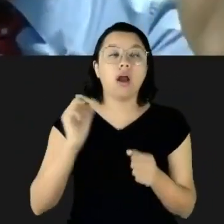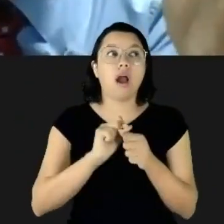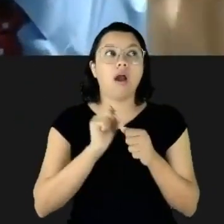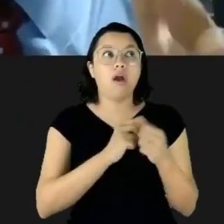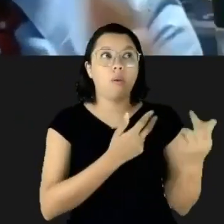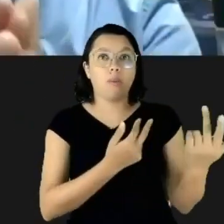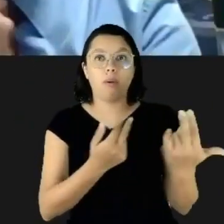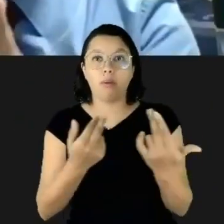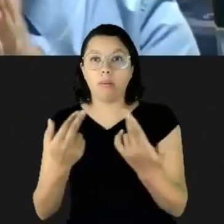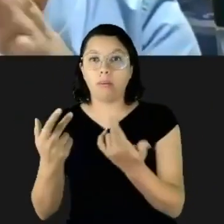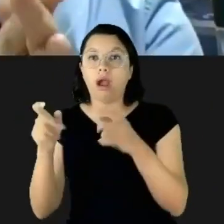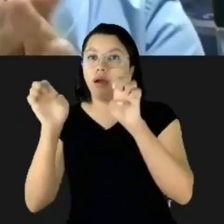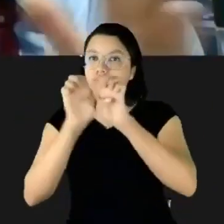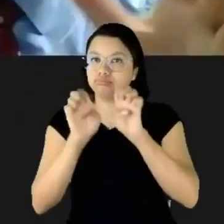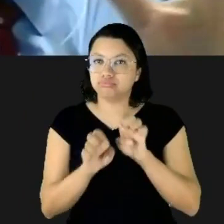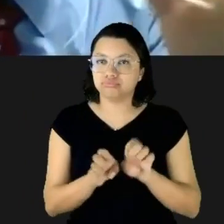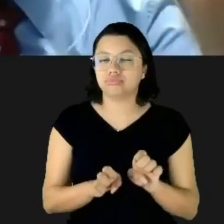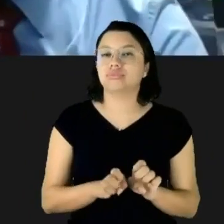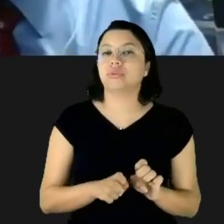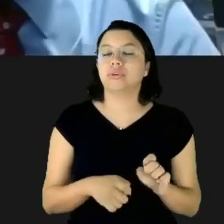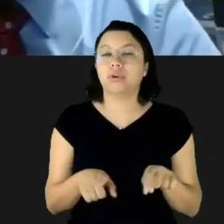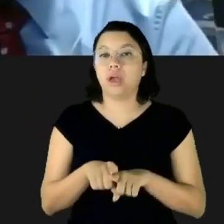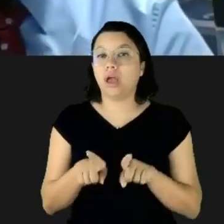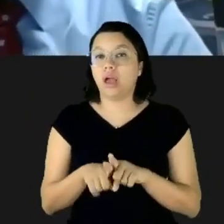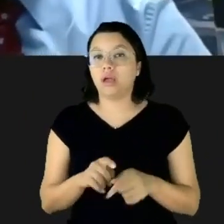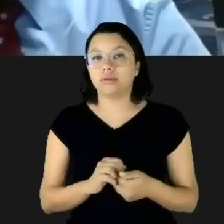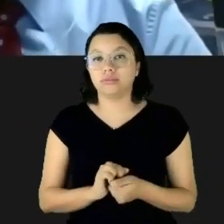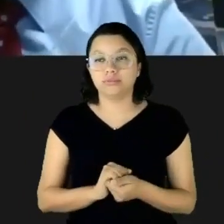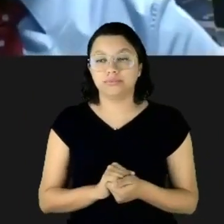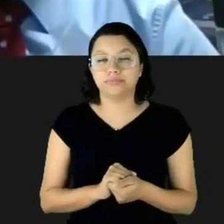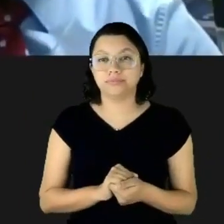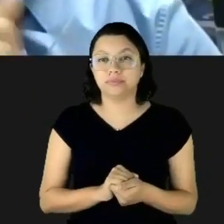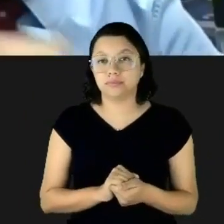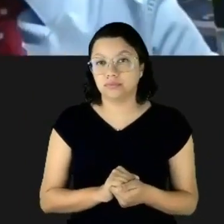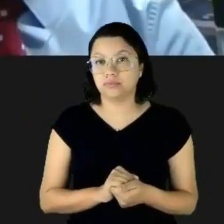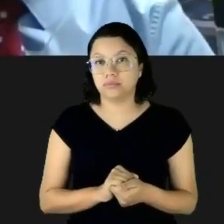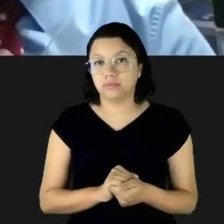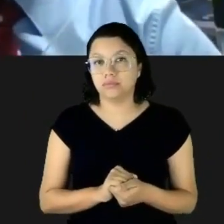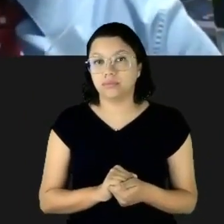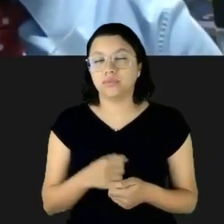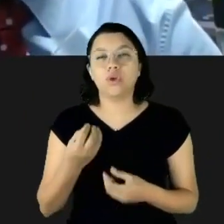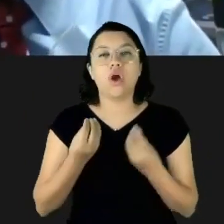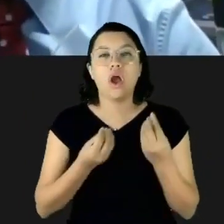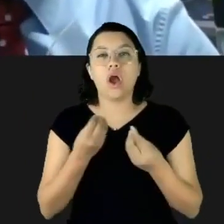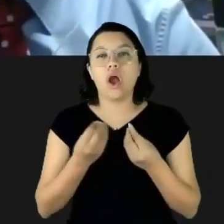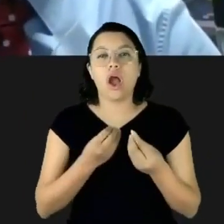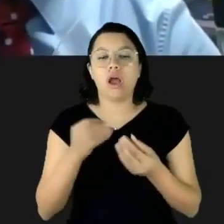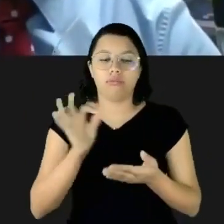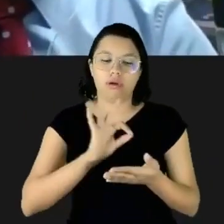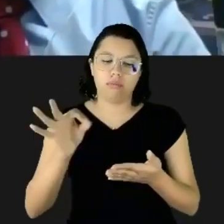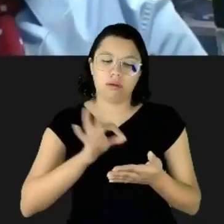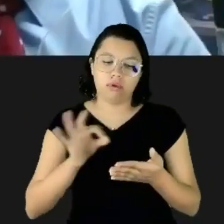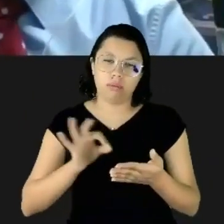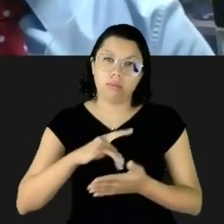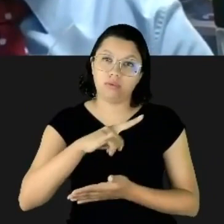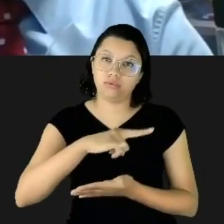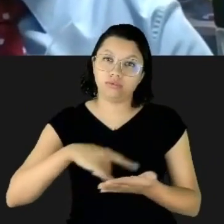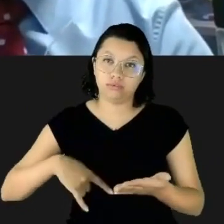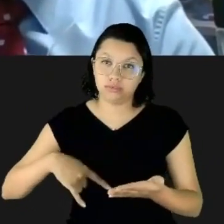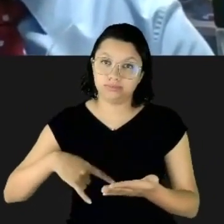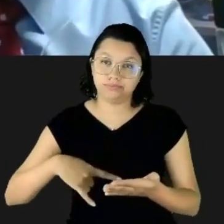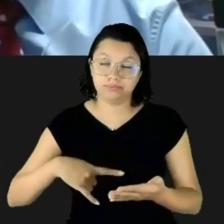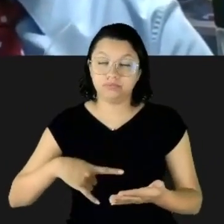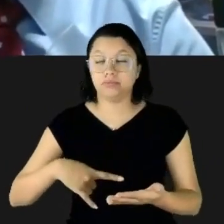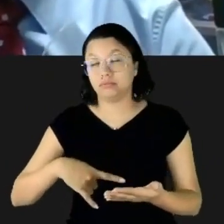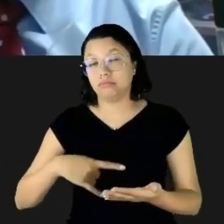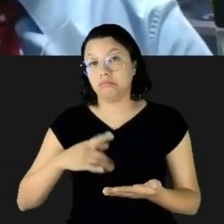estrutura, padroniza a formatação, tudo isso fica muito mais fácil de se